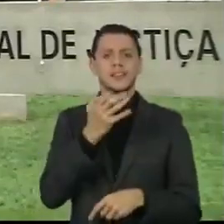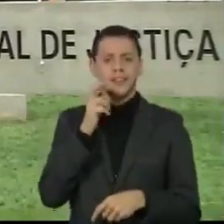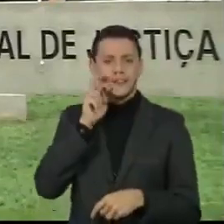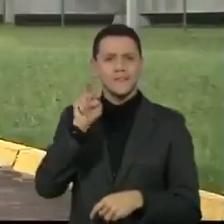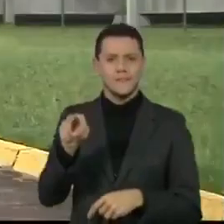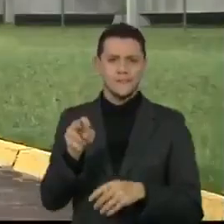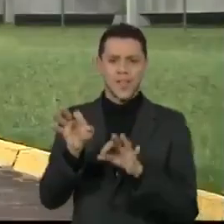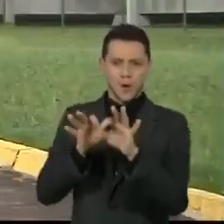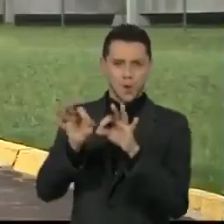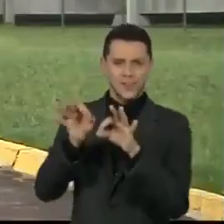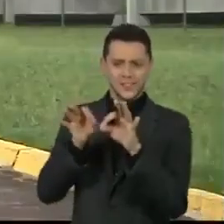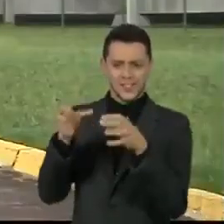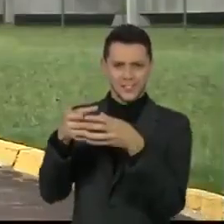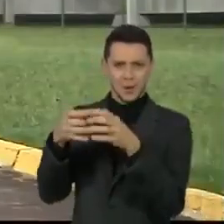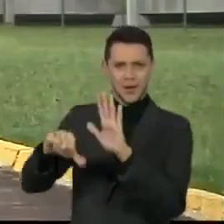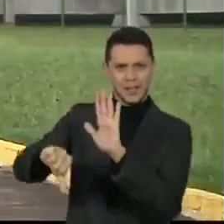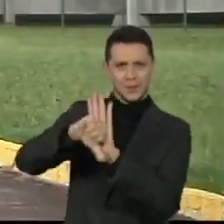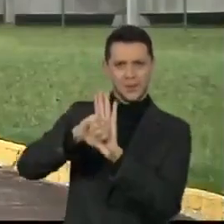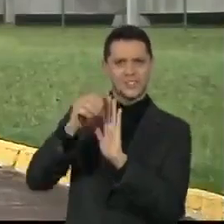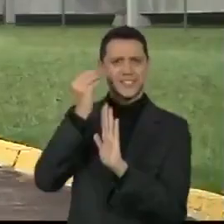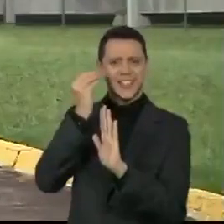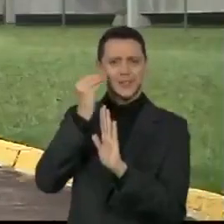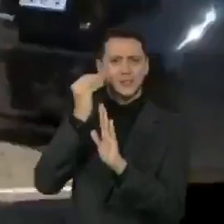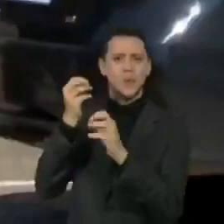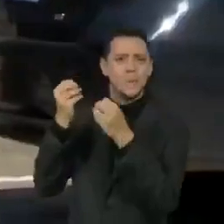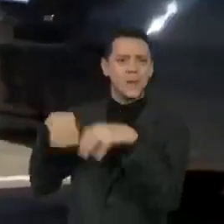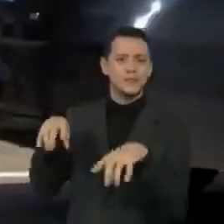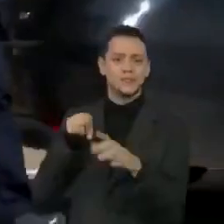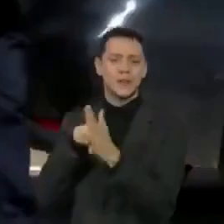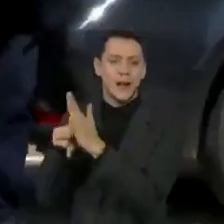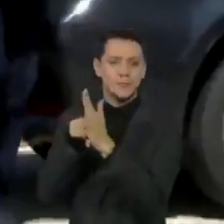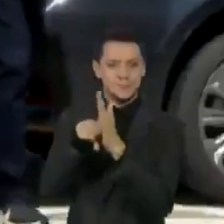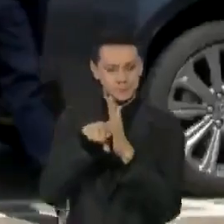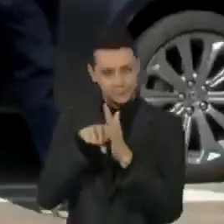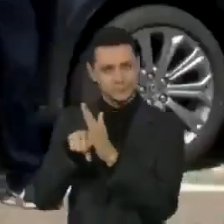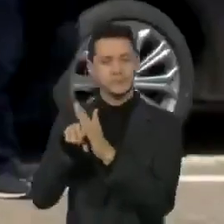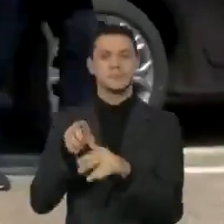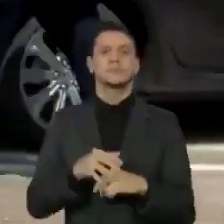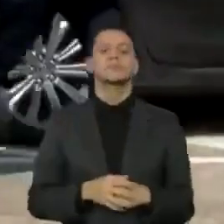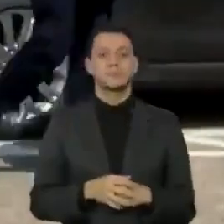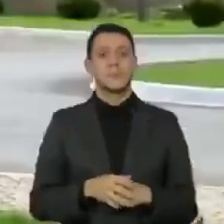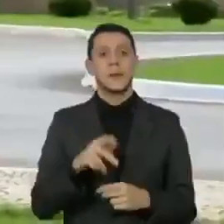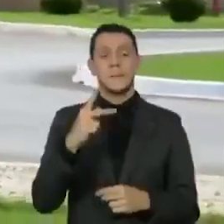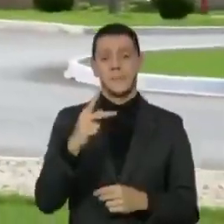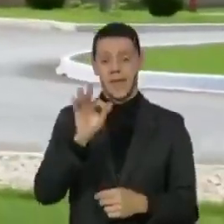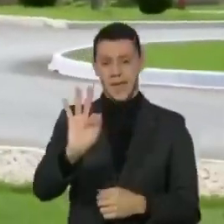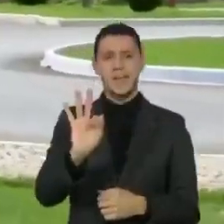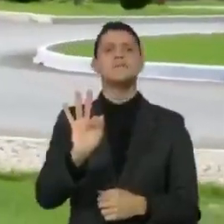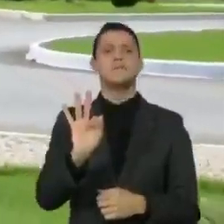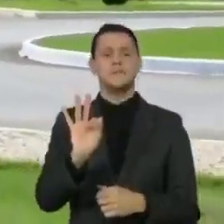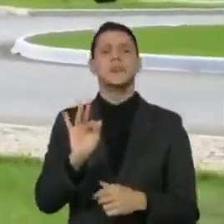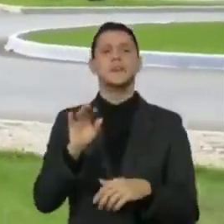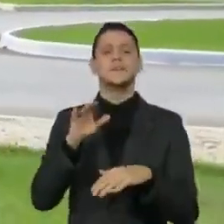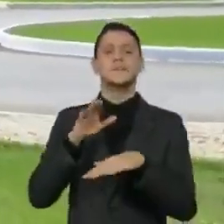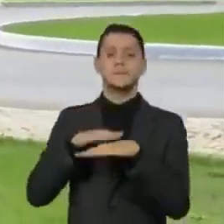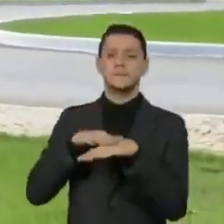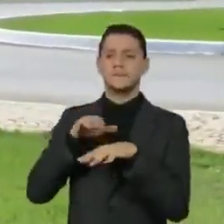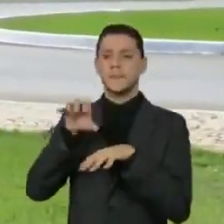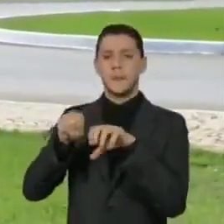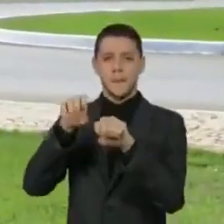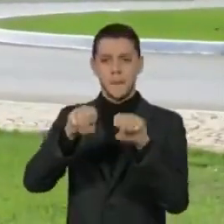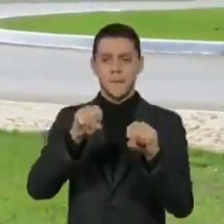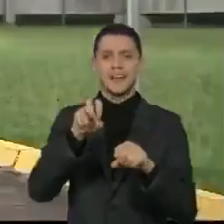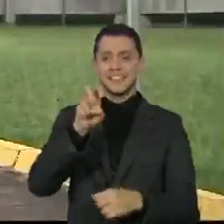que teria tentado obstruir as investigações a polícia federal cumpre 57 mandados de